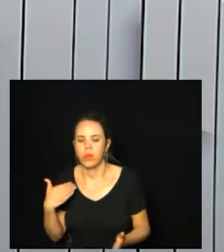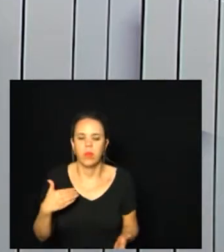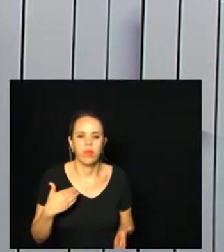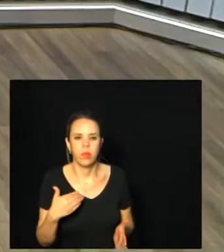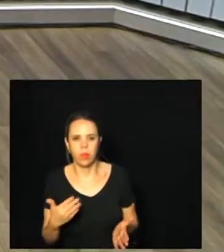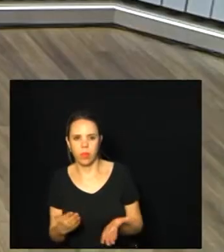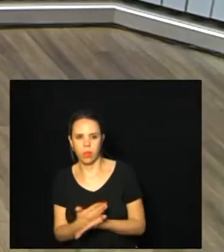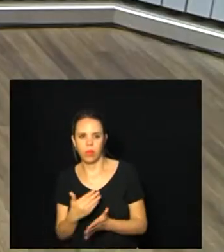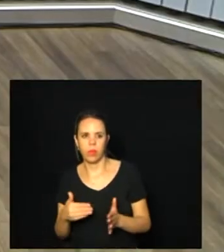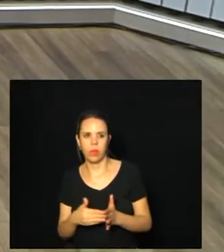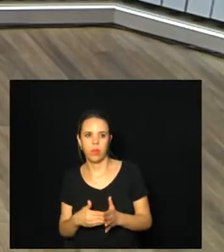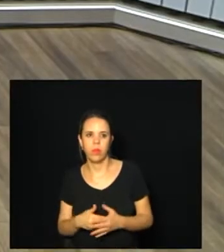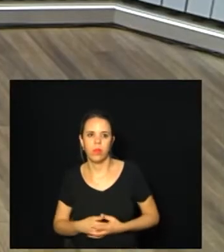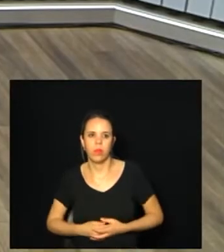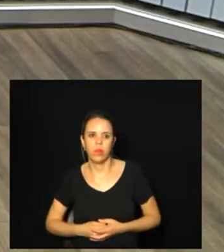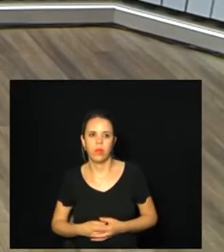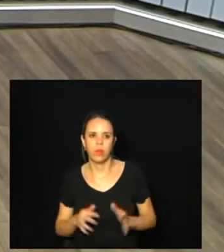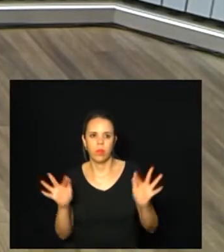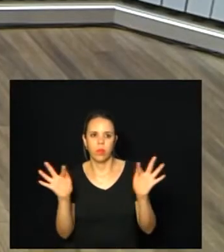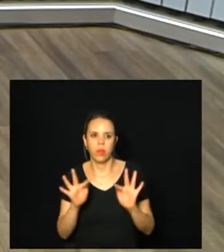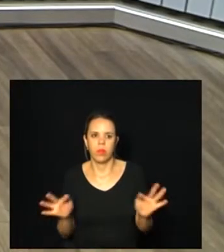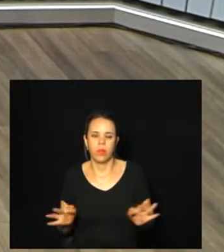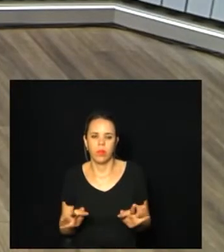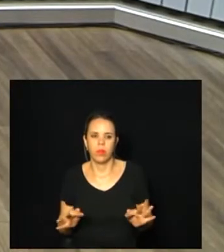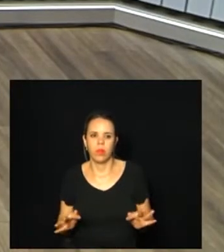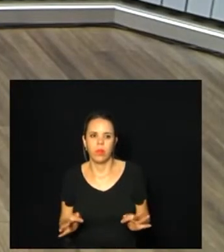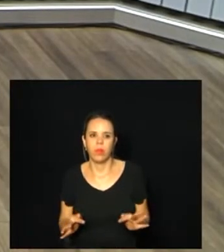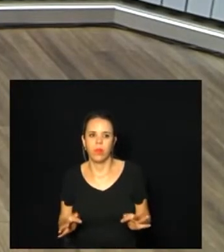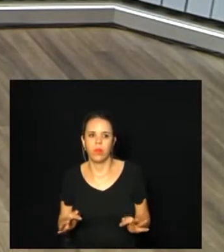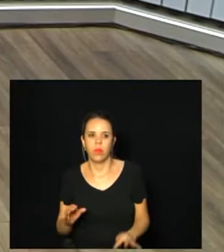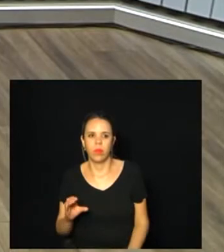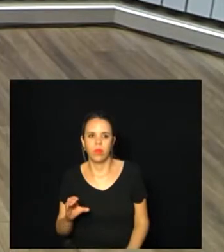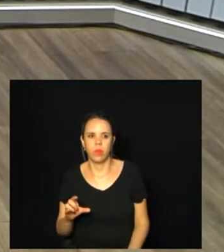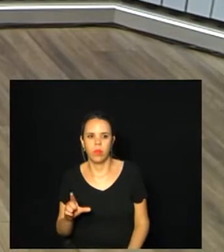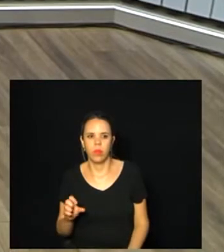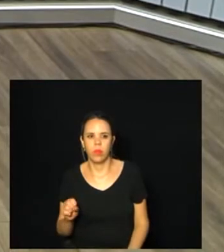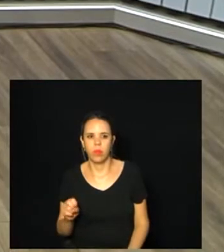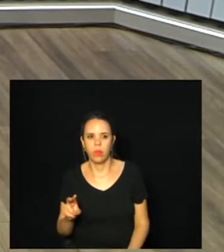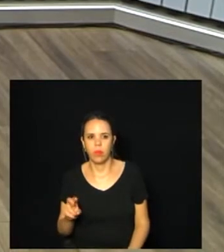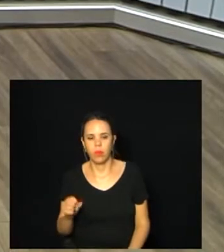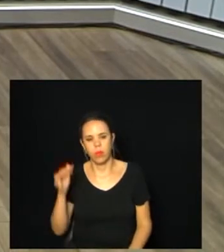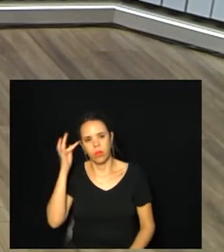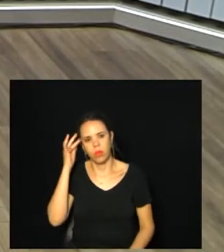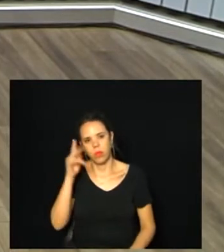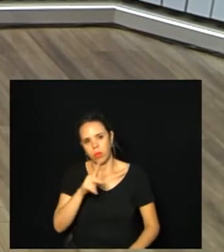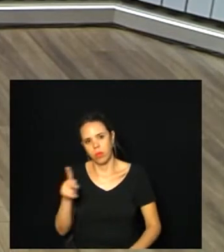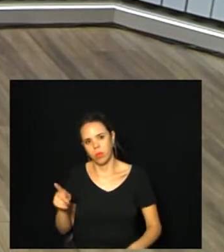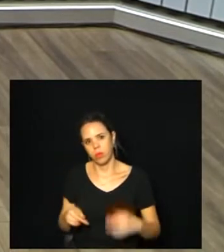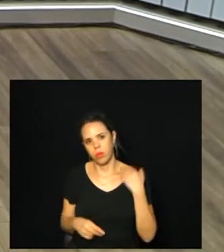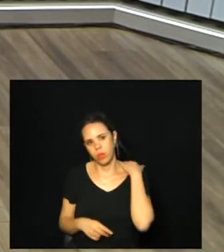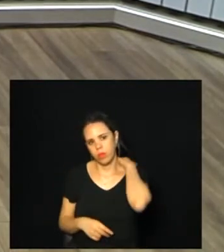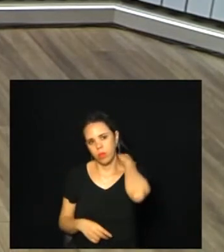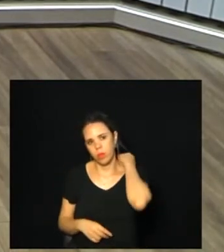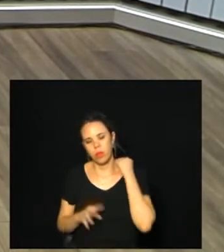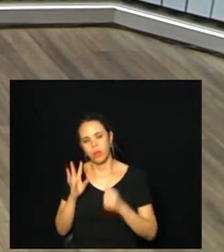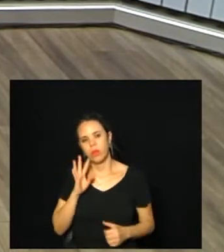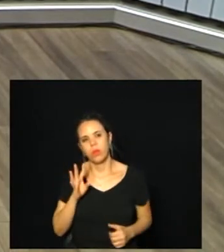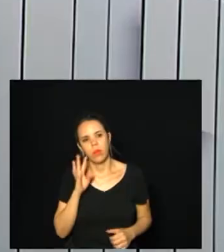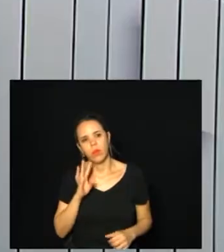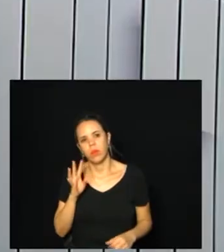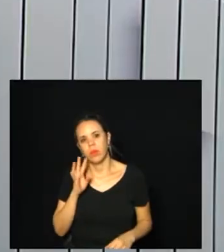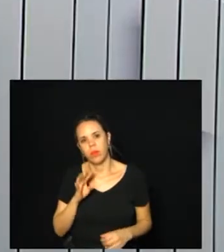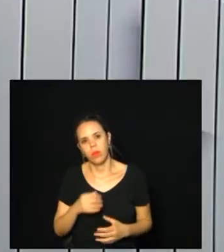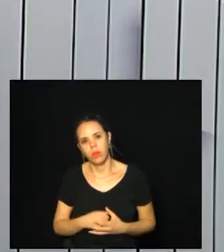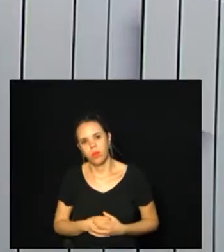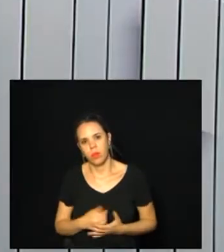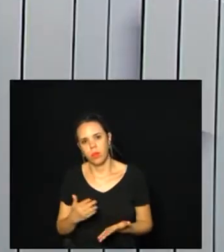livro foi A Felicidade é Inútil, do Clóvis de Barros, que é um filósofo, professor também, muito bacana. Então